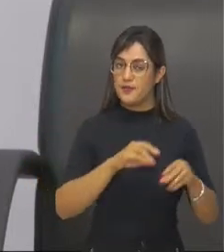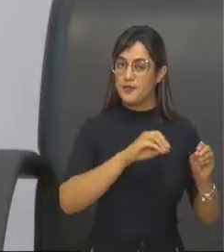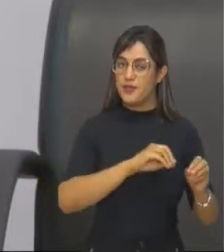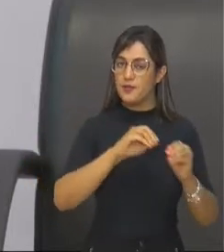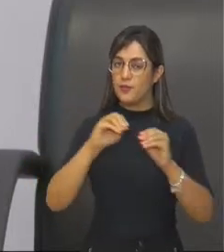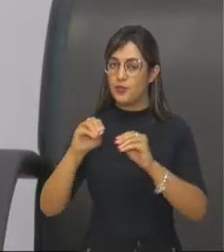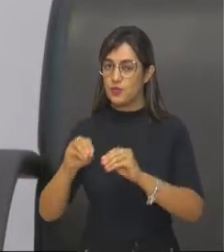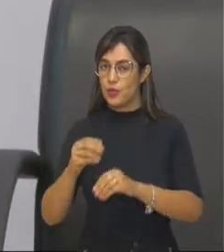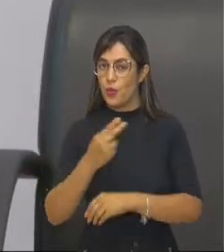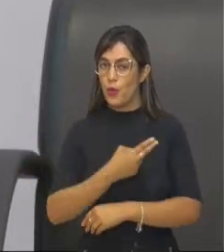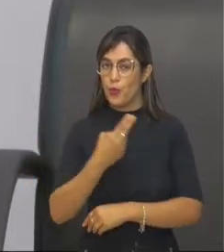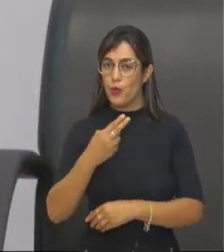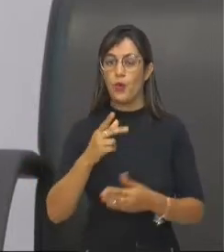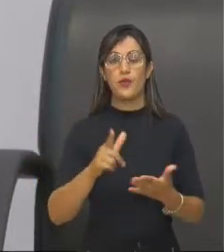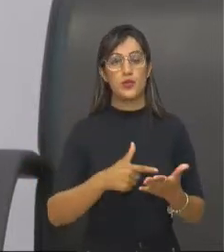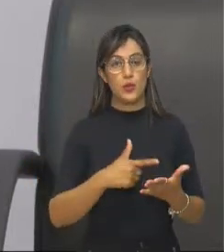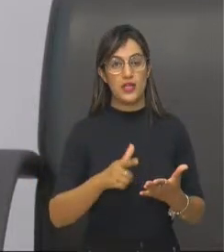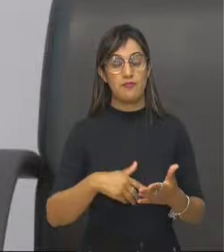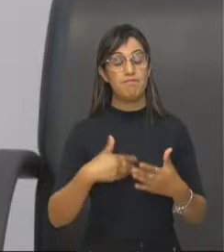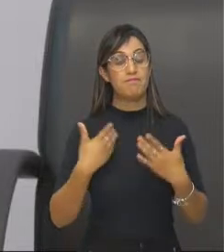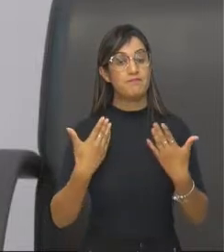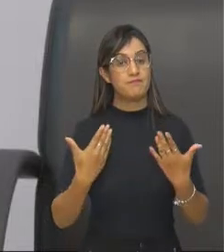Solitária. Então,